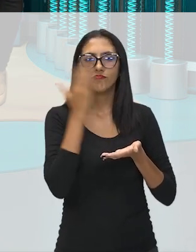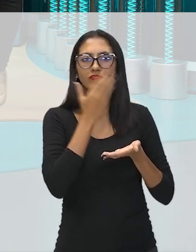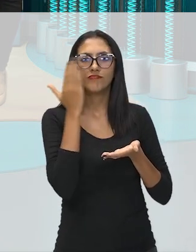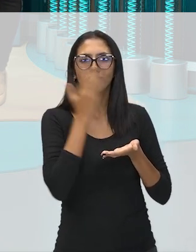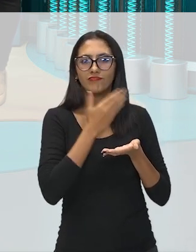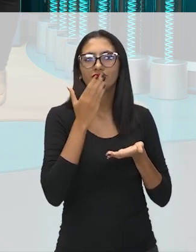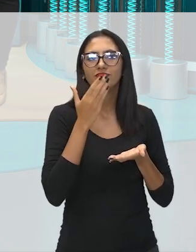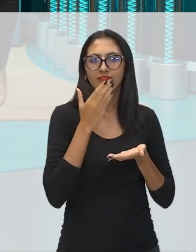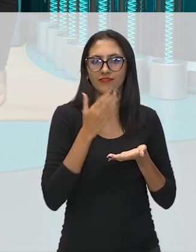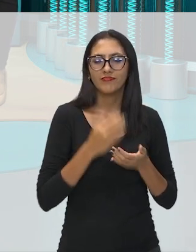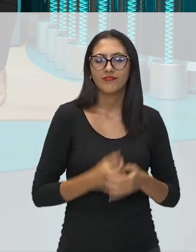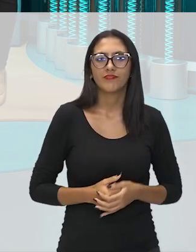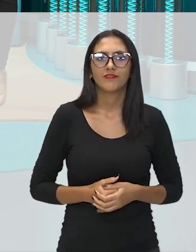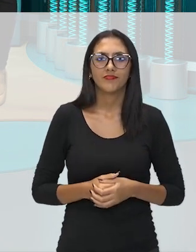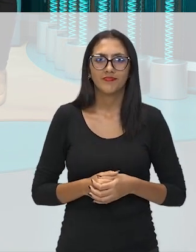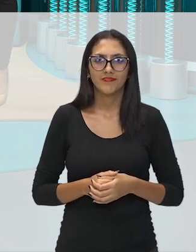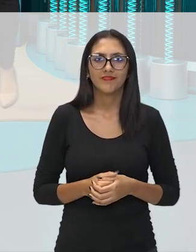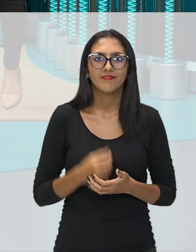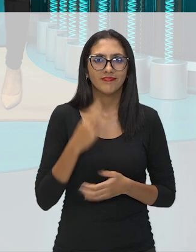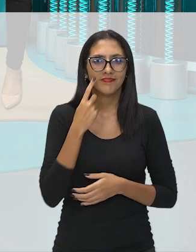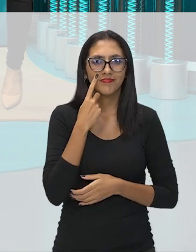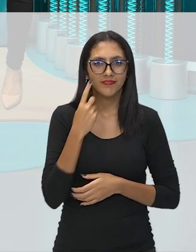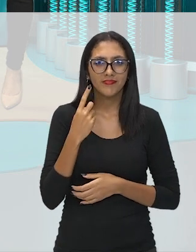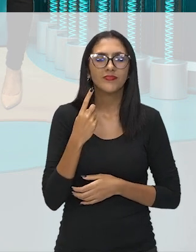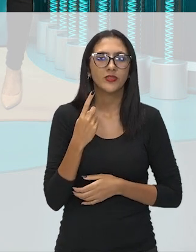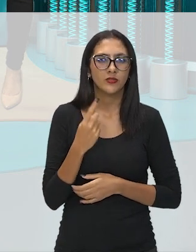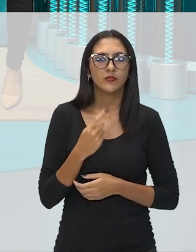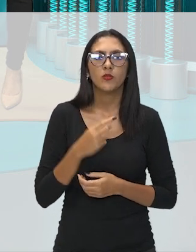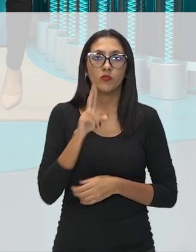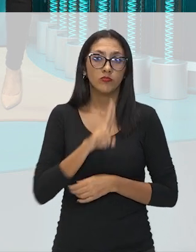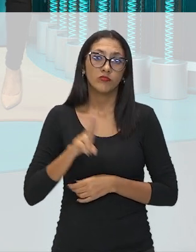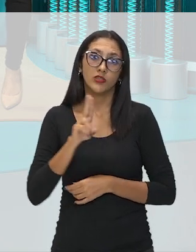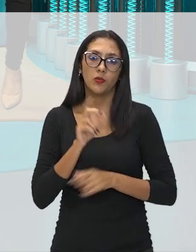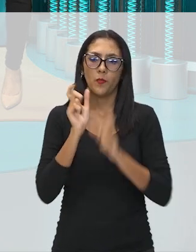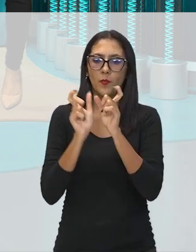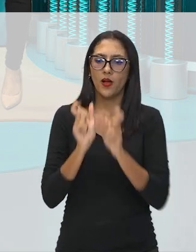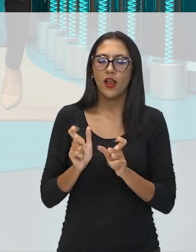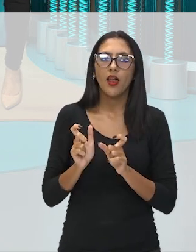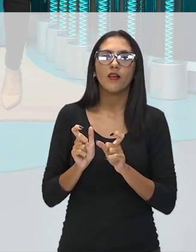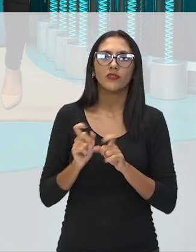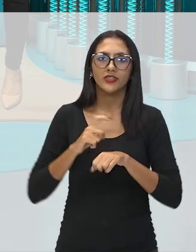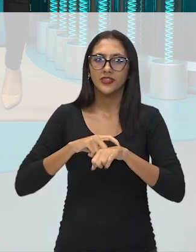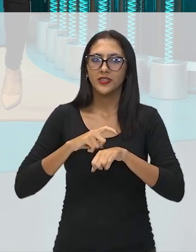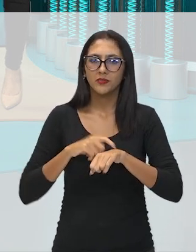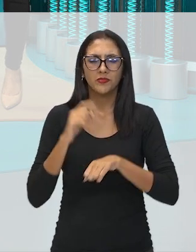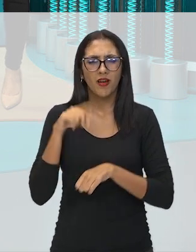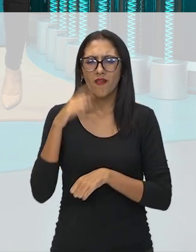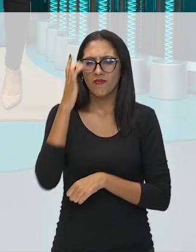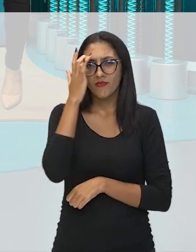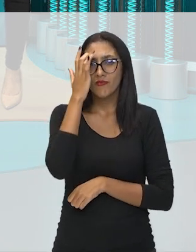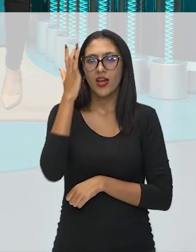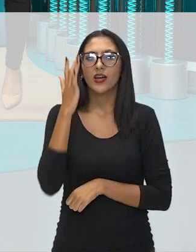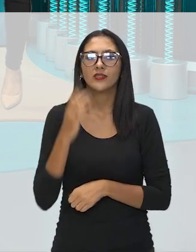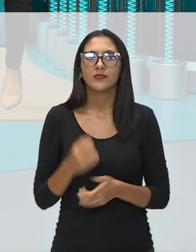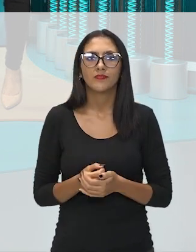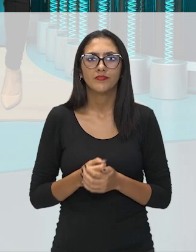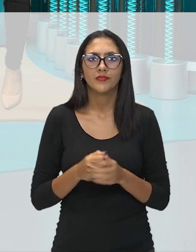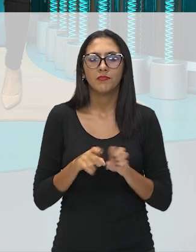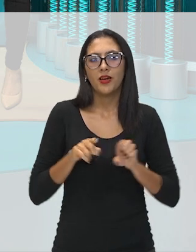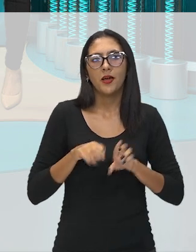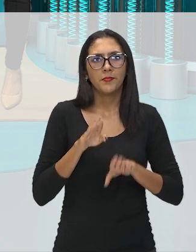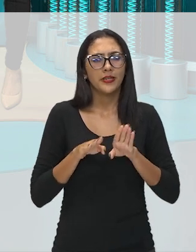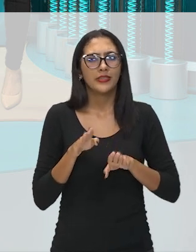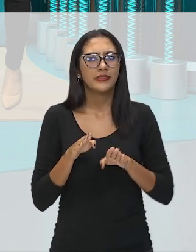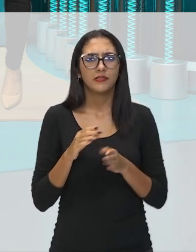café dele. Viram aí? Com expressões de tempo fica muito mais fácil, mas geralmente você não vai ver expressões